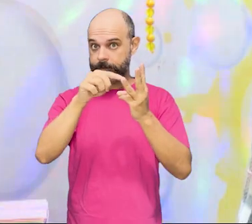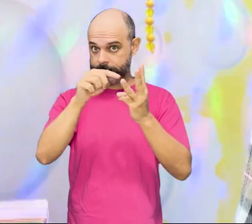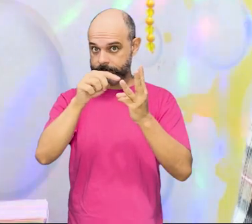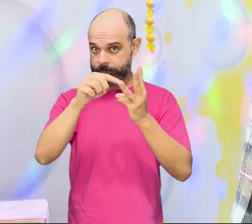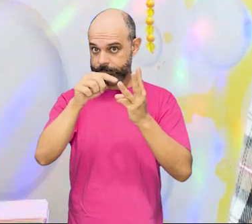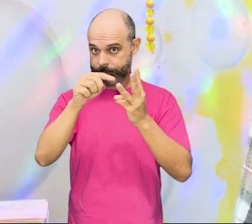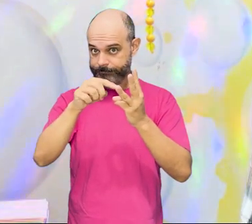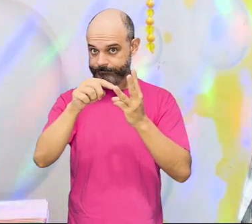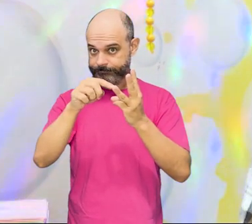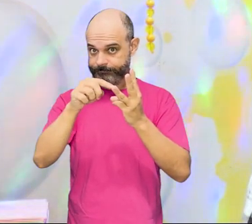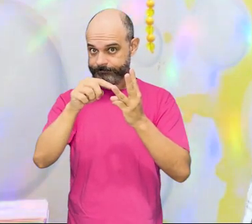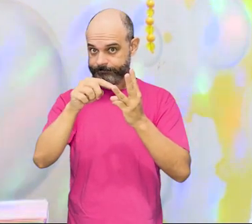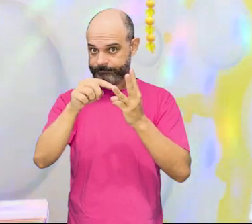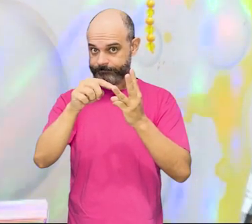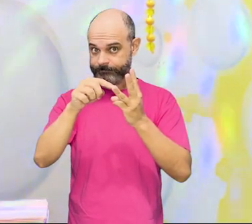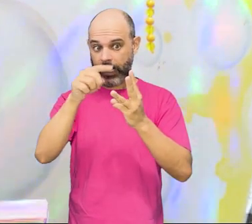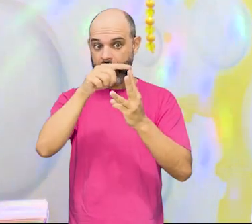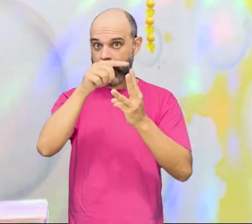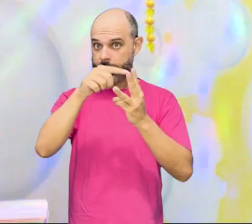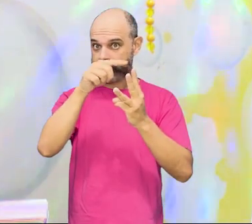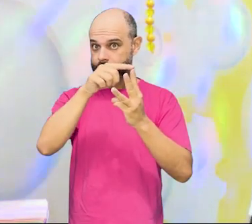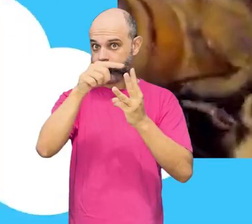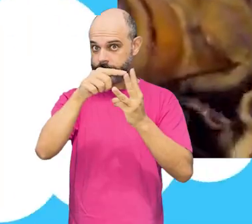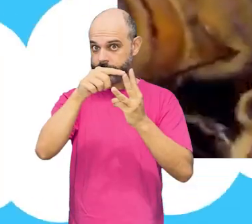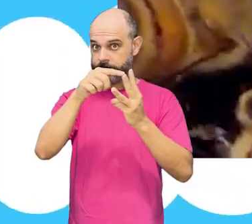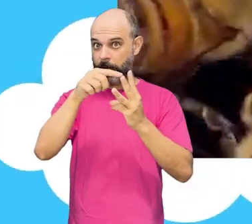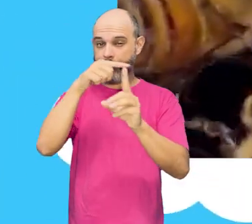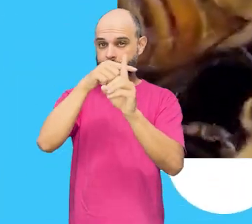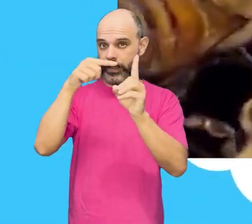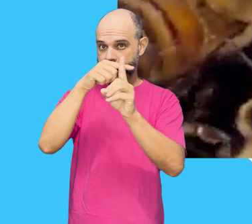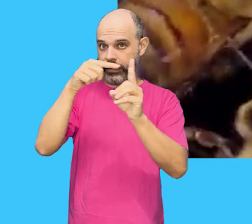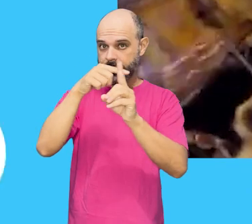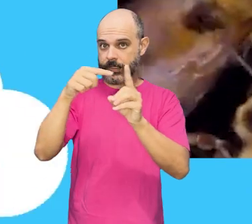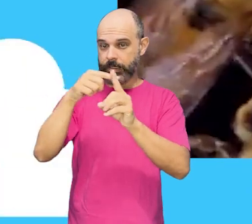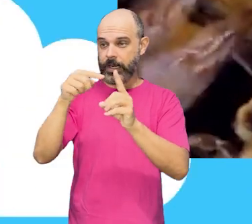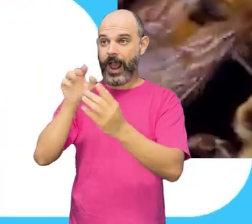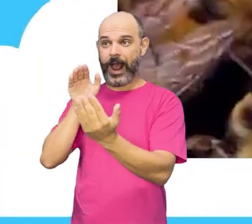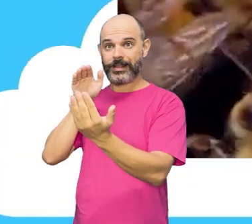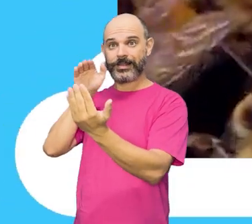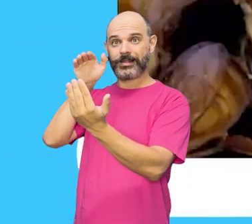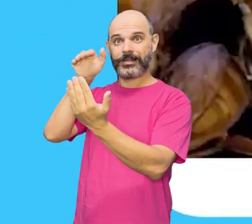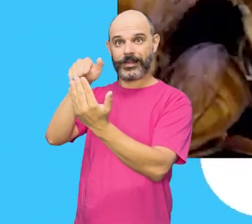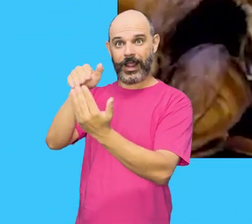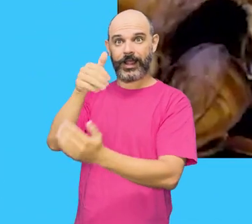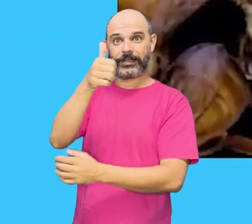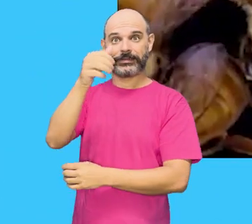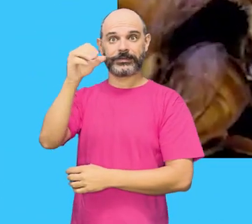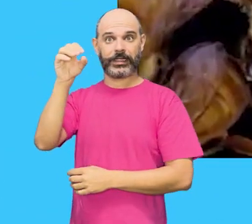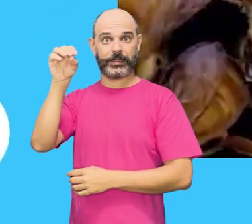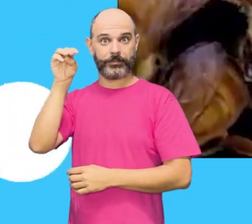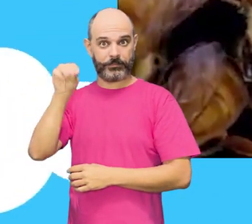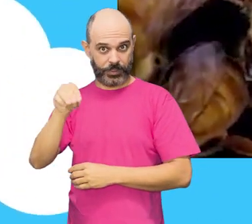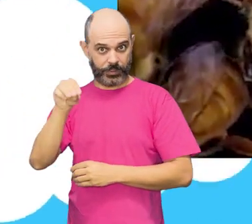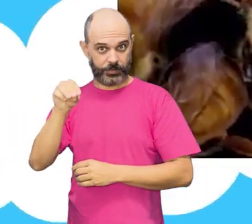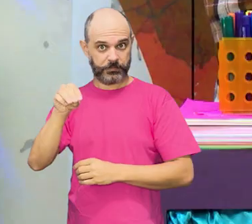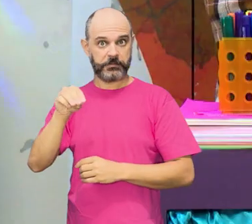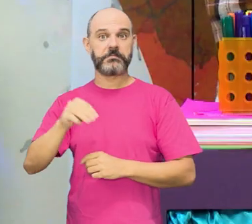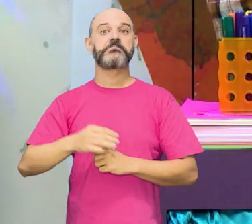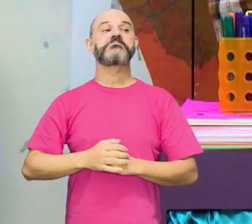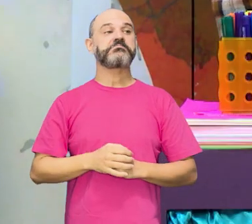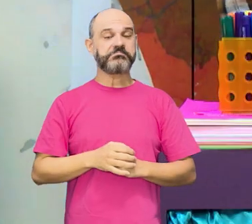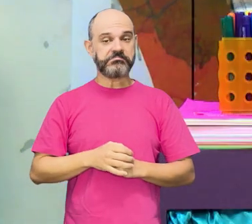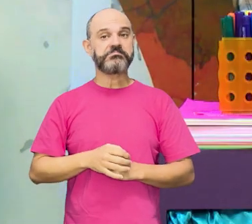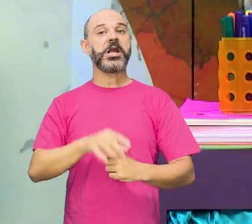E a dança da foice é uma transição entre as duas, quando o alimento está a até 100 metros de distância da colmeia.